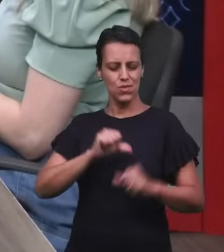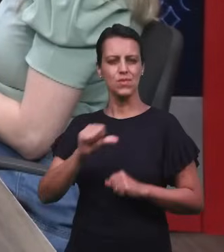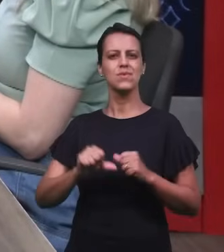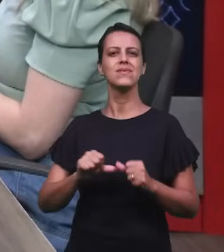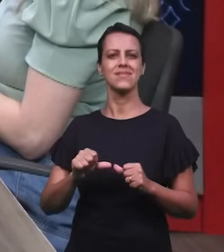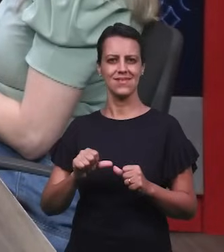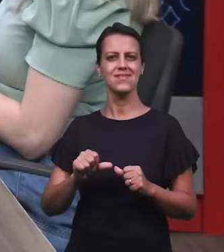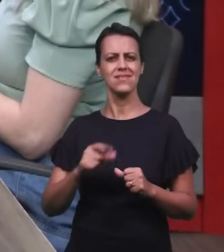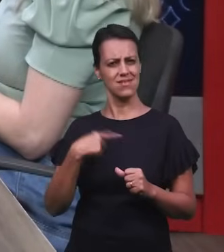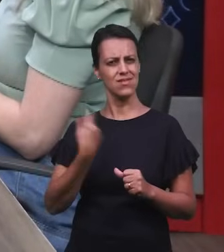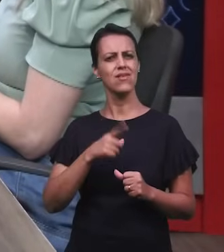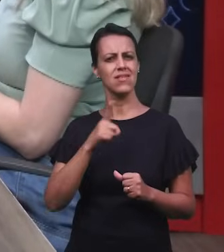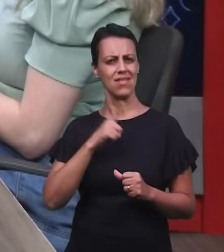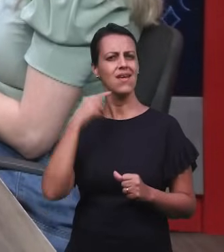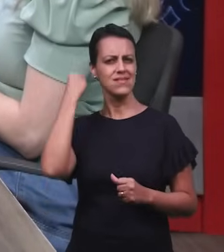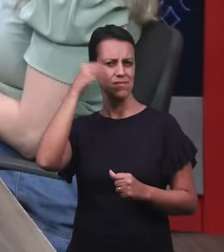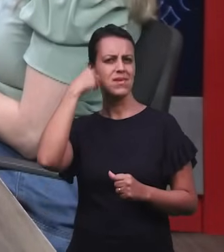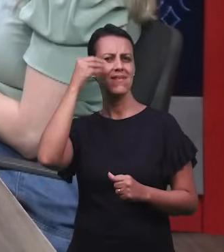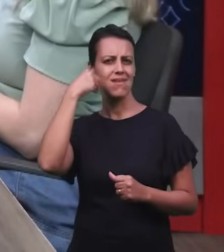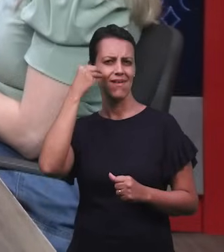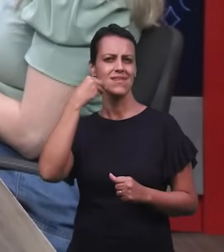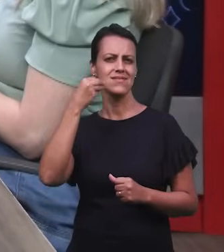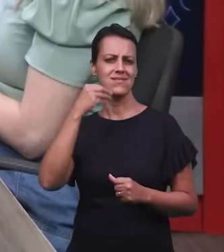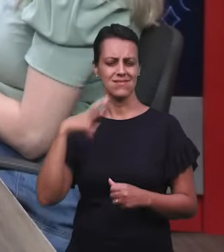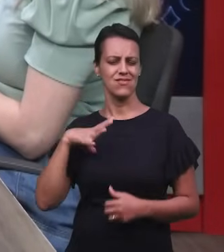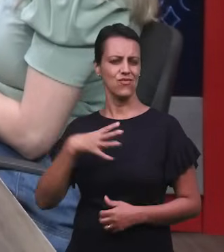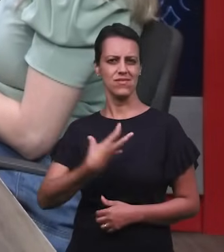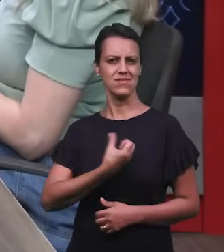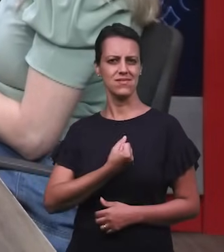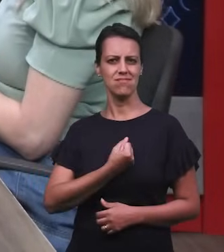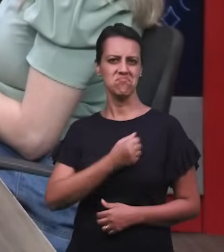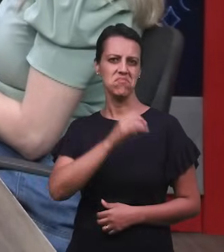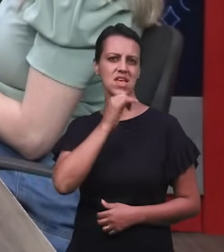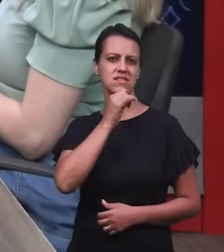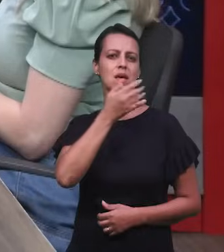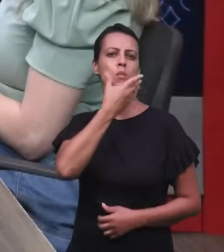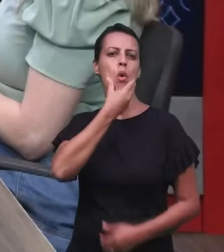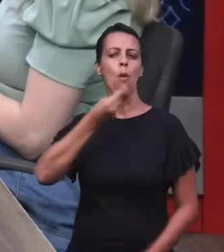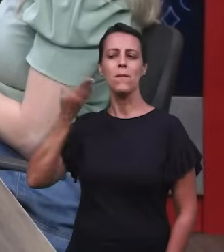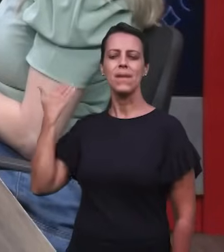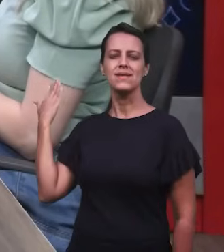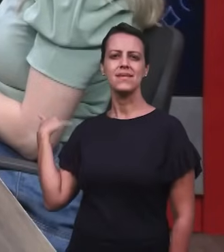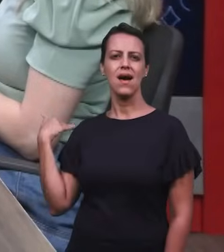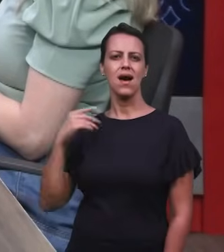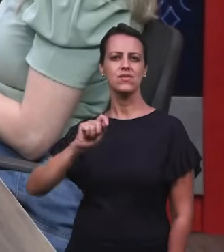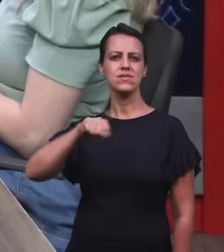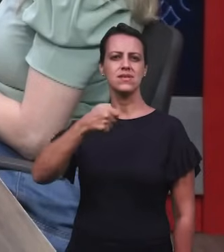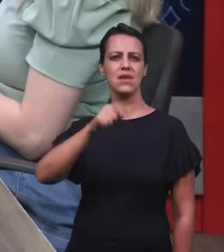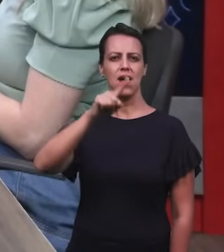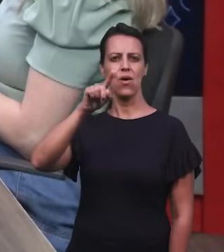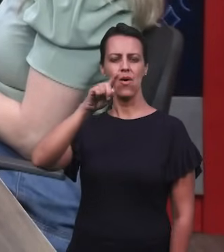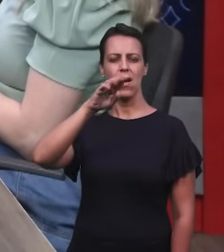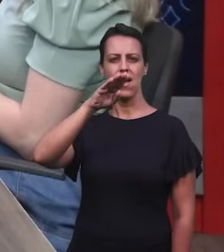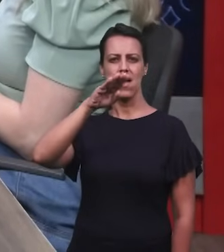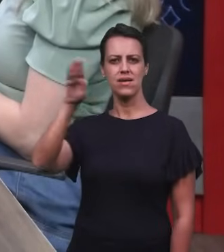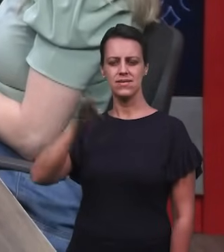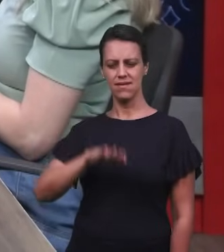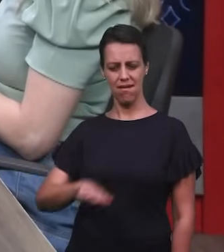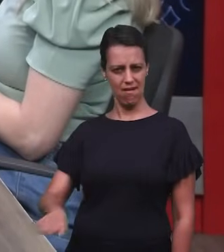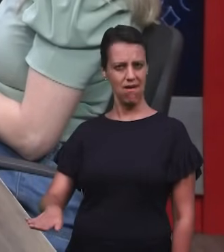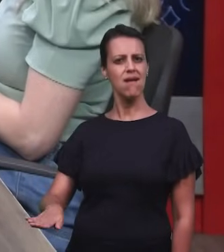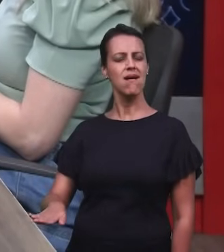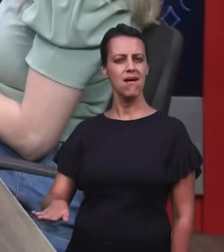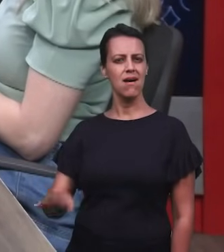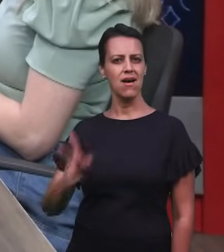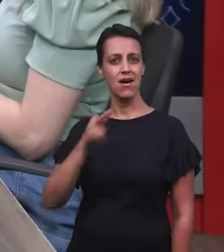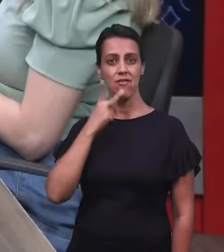uma experiência de salvação, mudou completamente. Zaqueu desce depressa, né? Nós tivemos uma